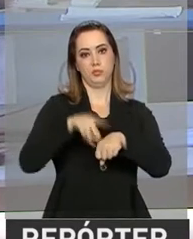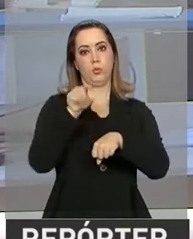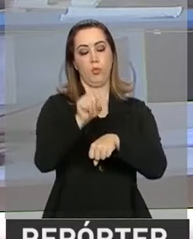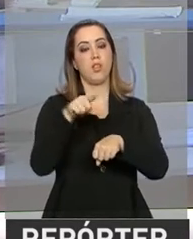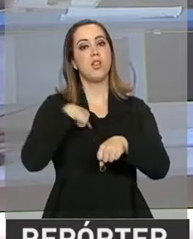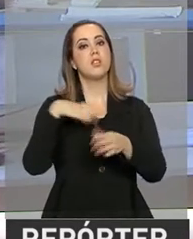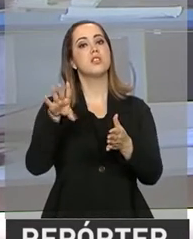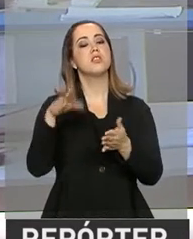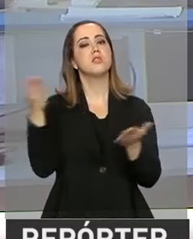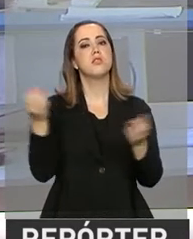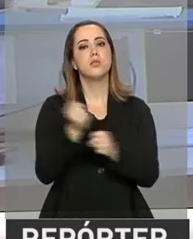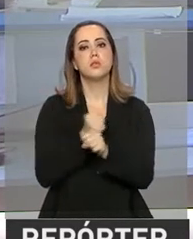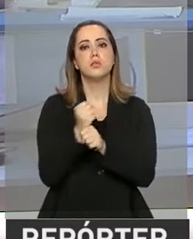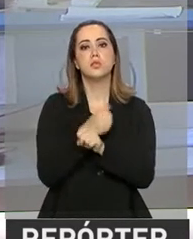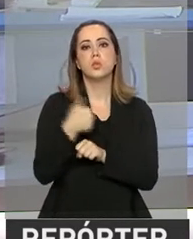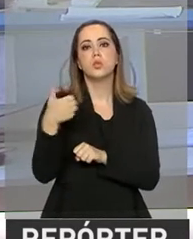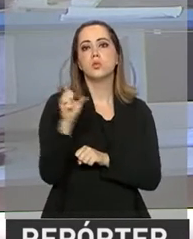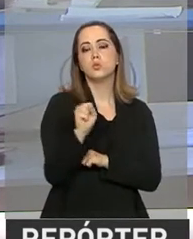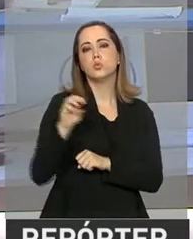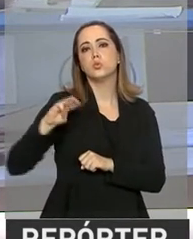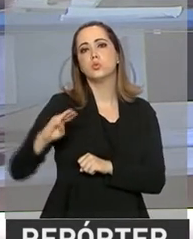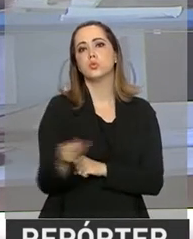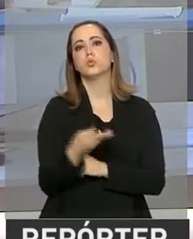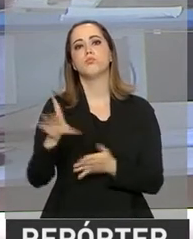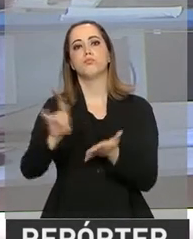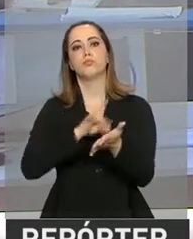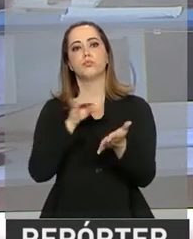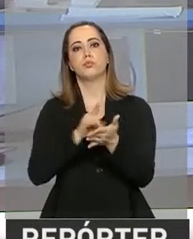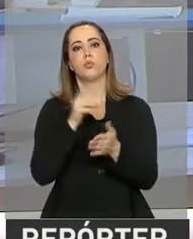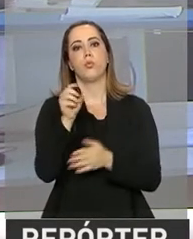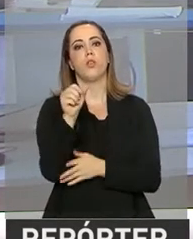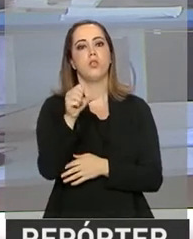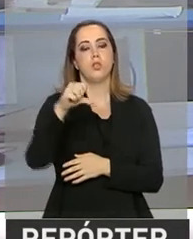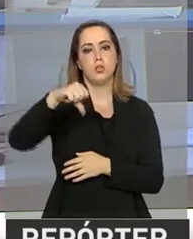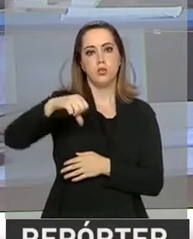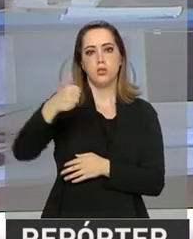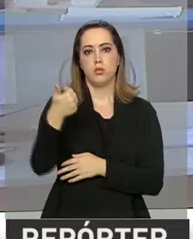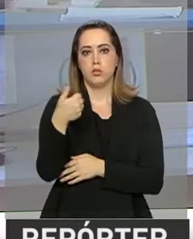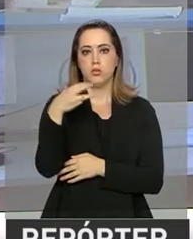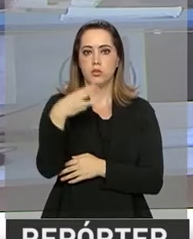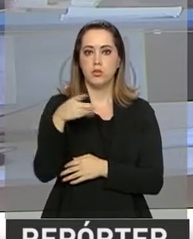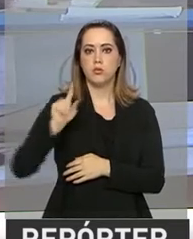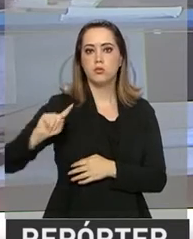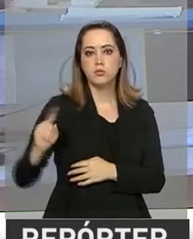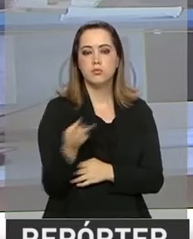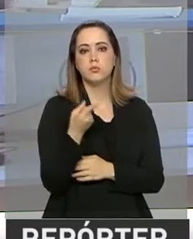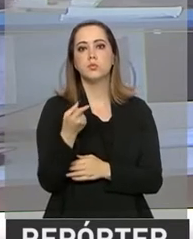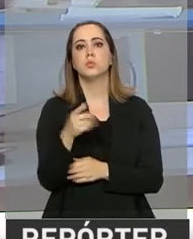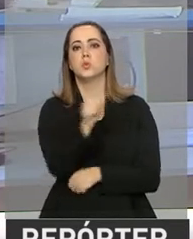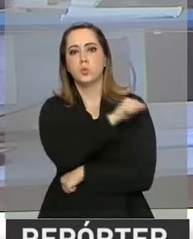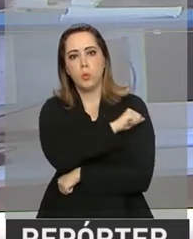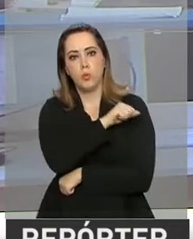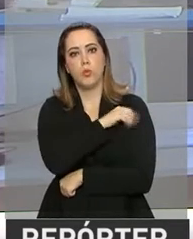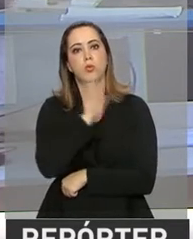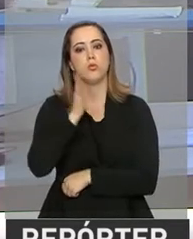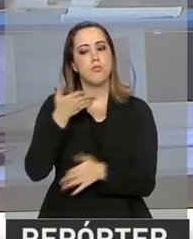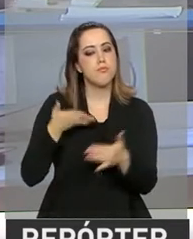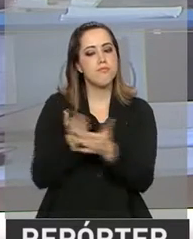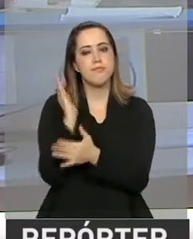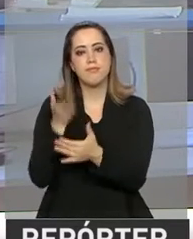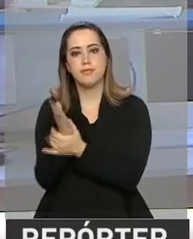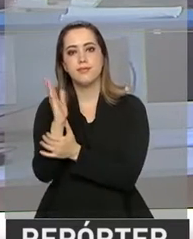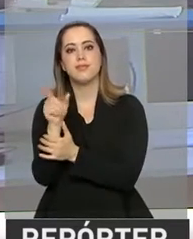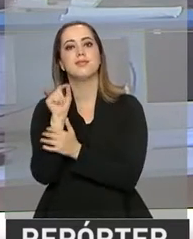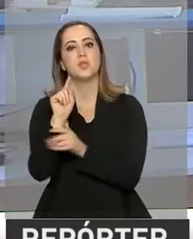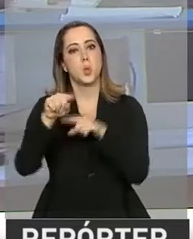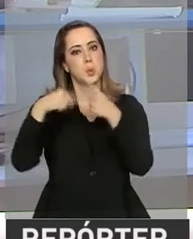neste ano quase 18 milhões de inscritos e 913 mil estudantes passarão para a próxima fase da